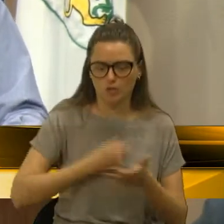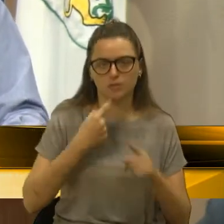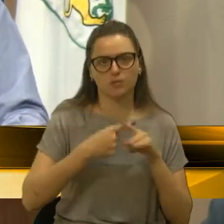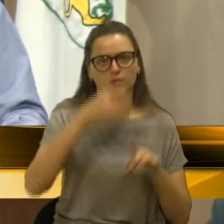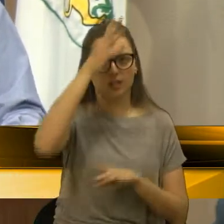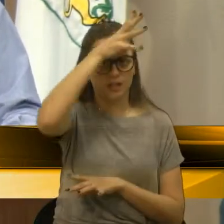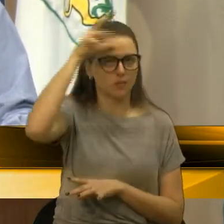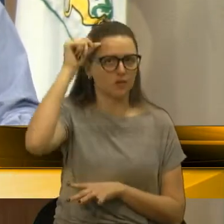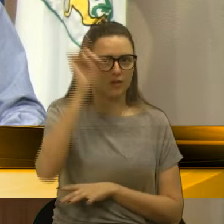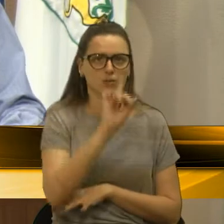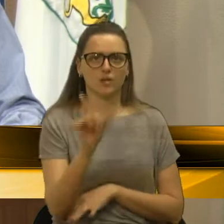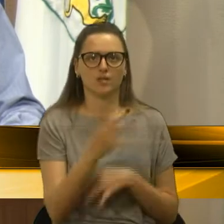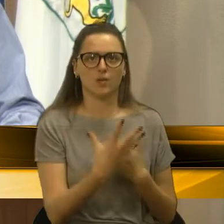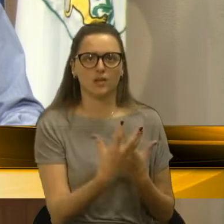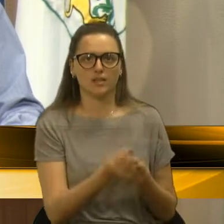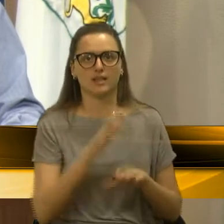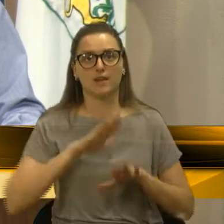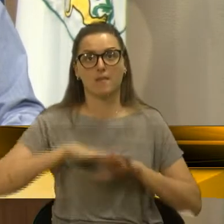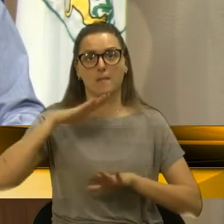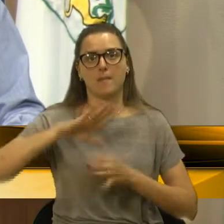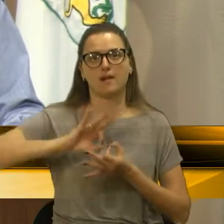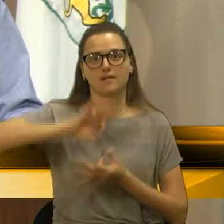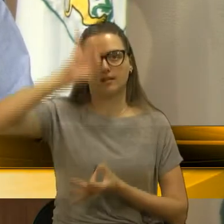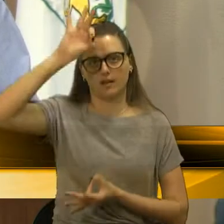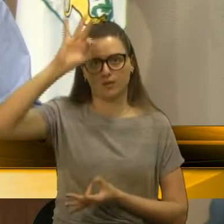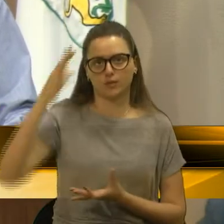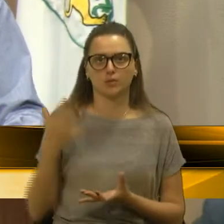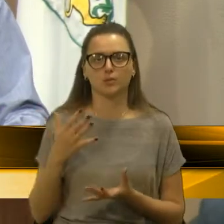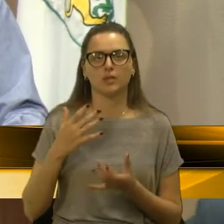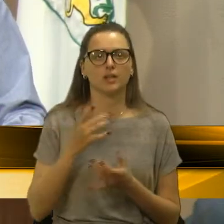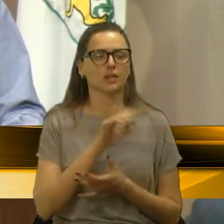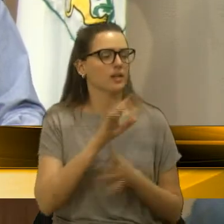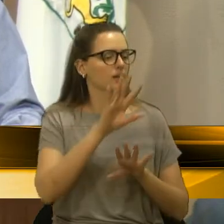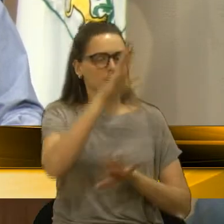Prefeitura não abria mão, tá? Não abria mão da reunião,